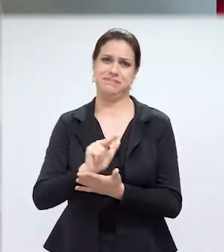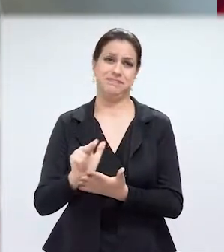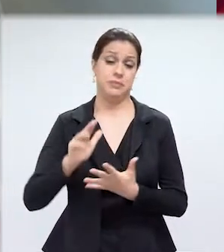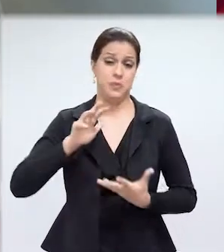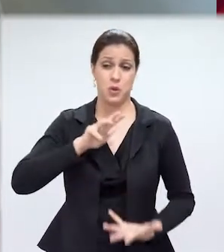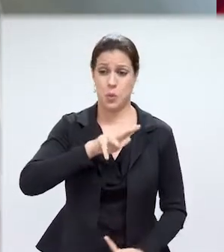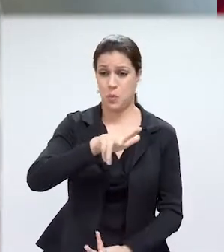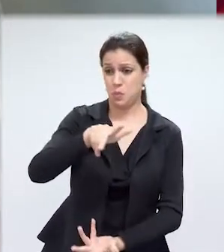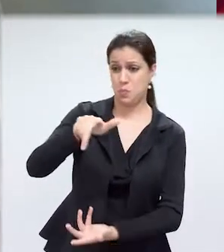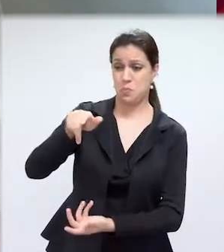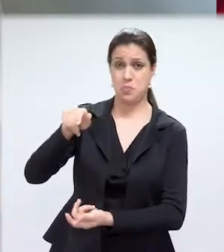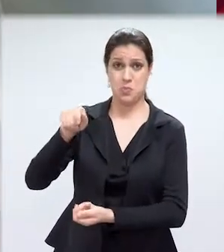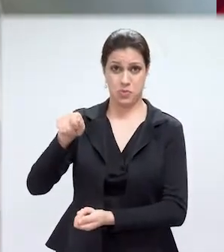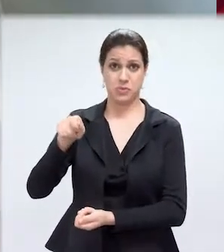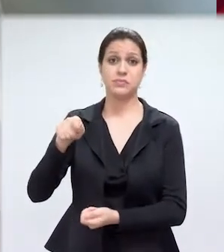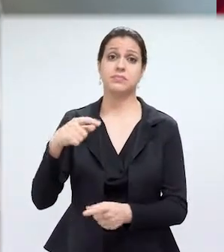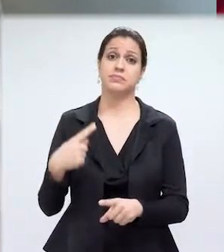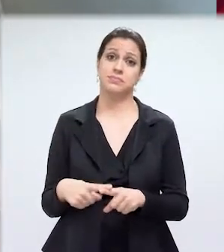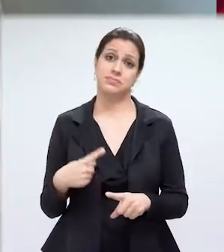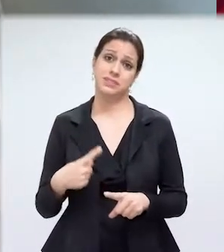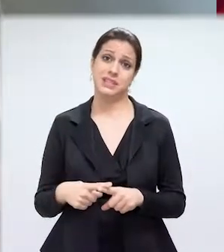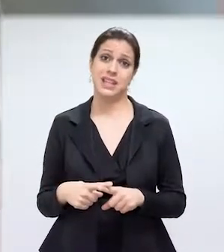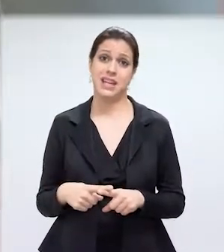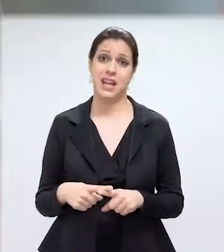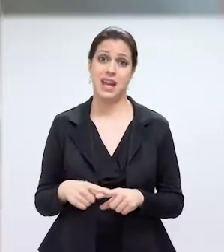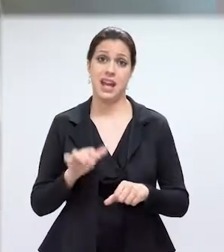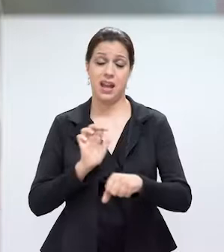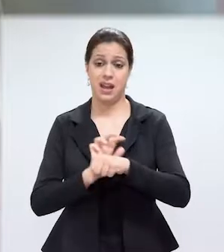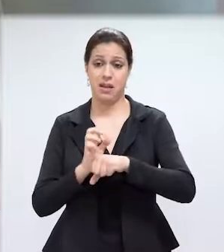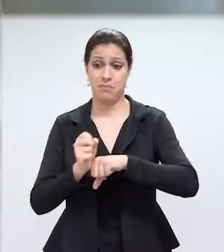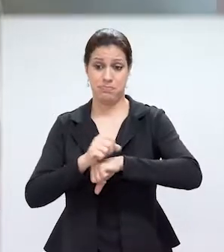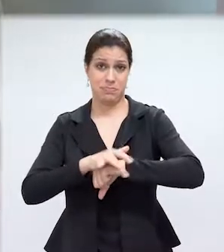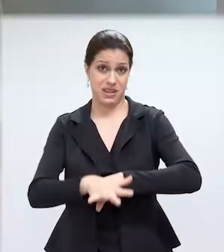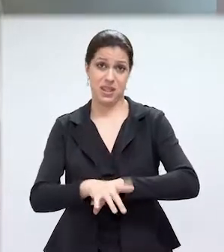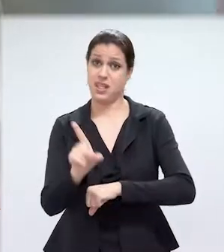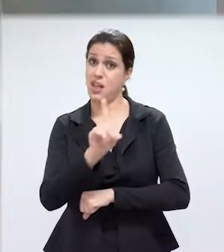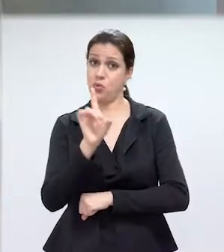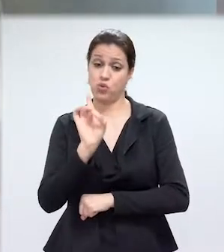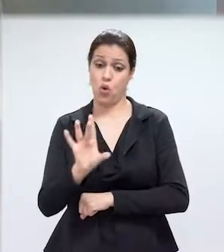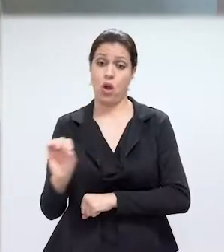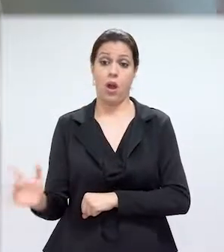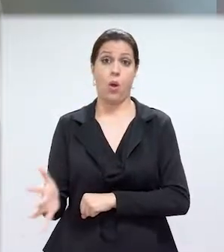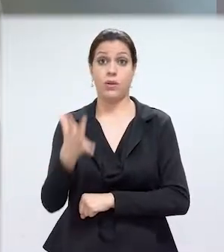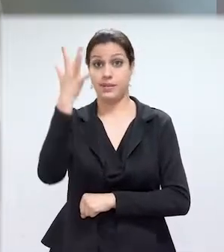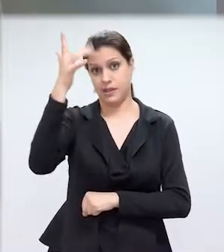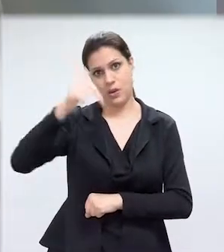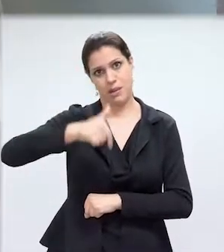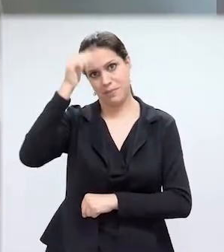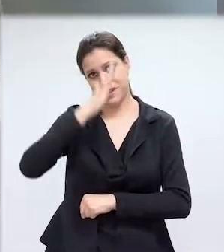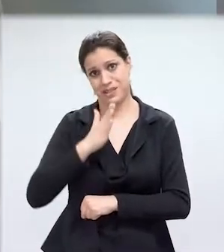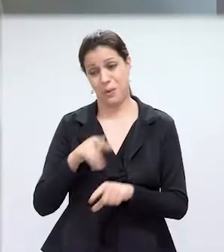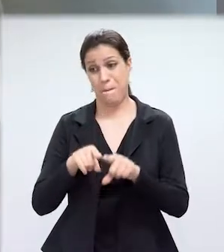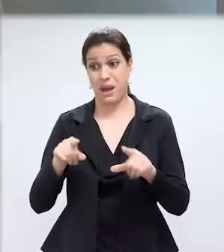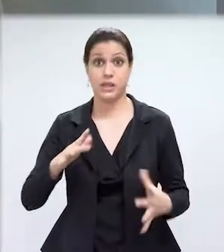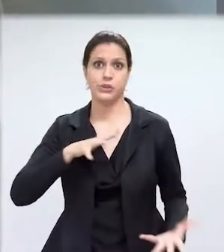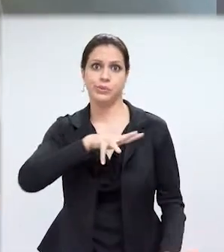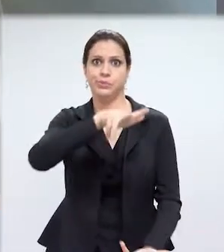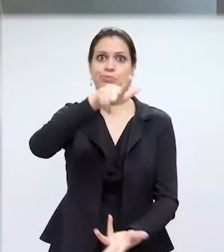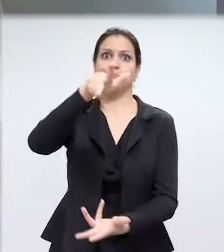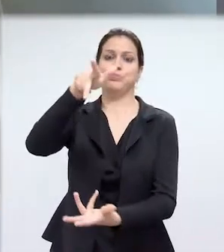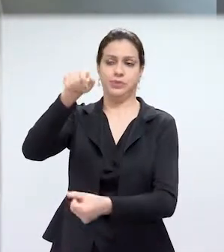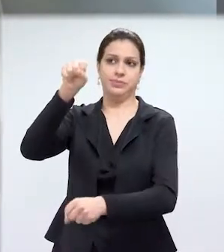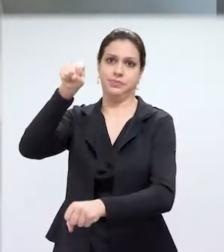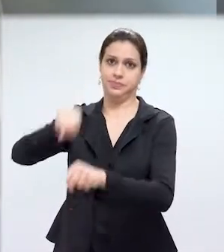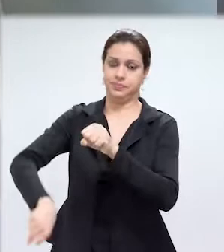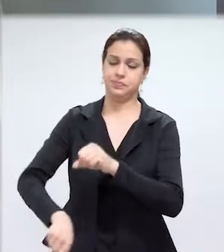aprendizado. Aprendizado no mundo todo, porque, né, a questão da pandemia não foi um privilégio do Brasil, mas uma